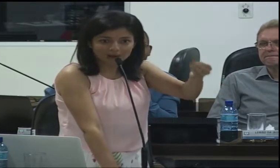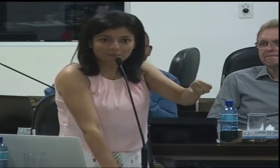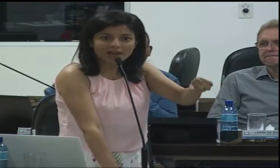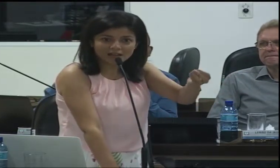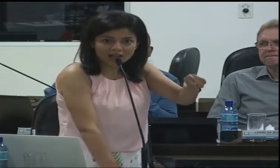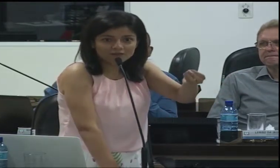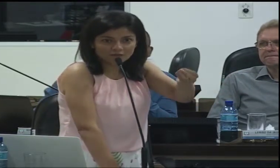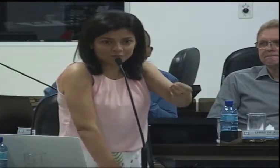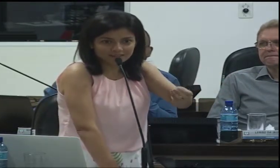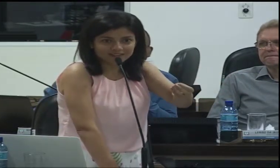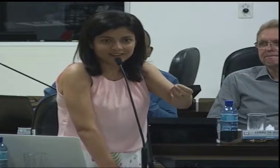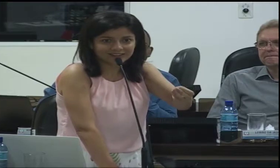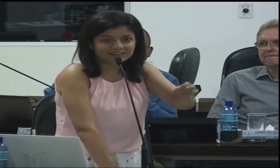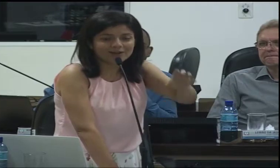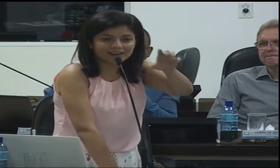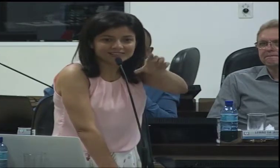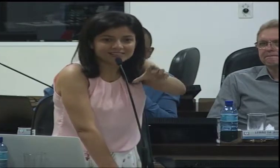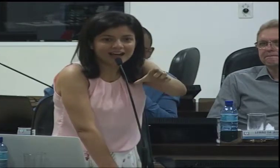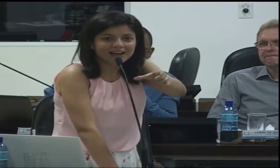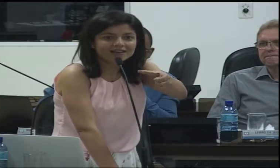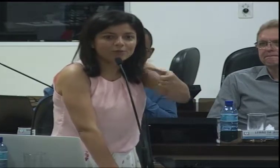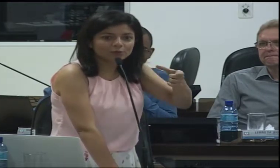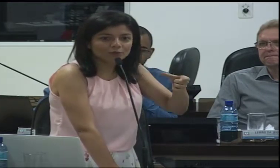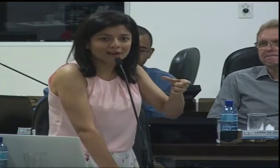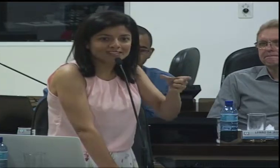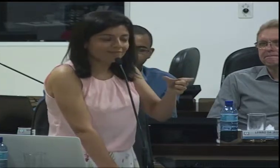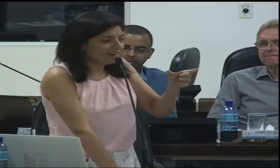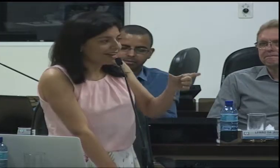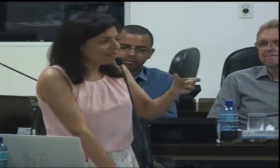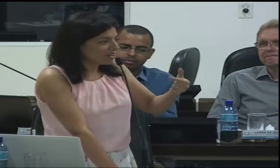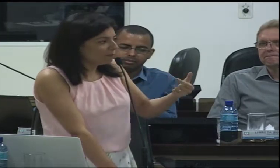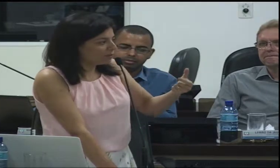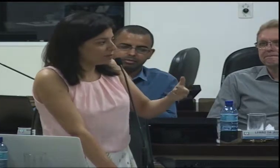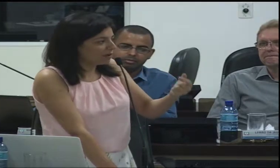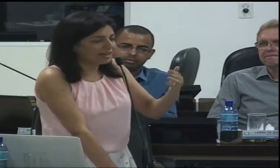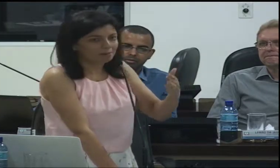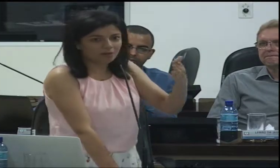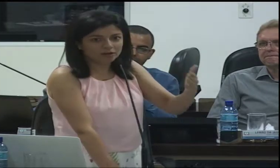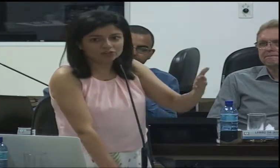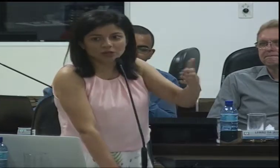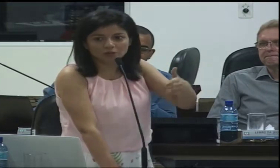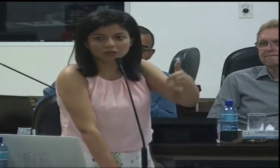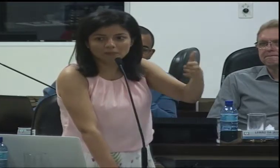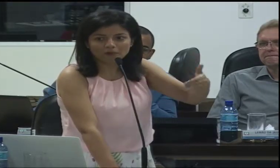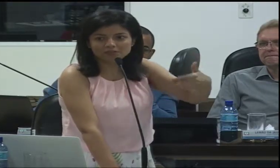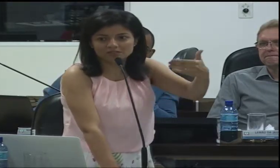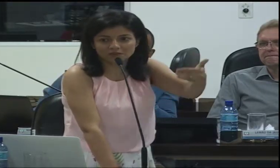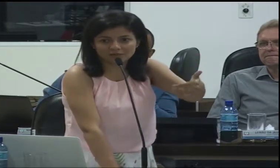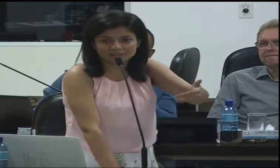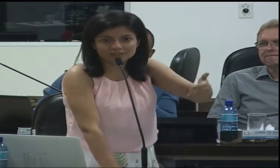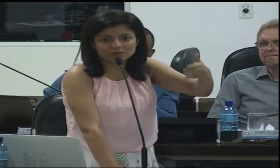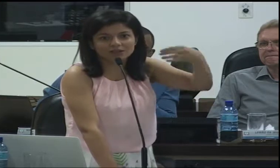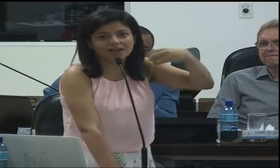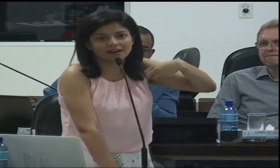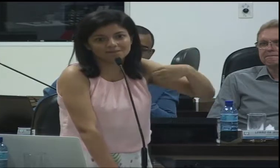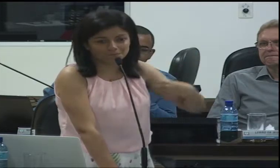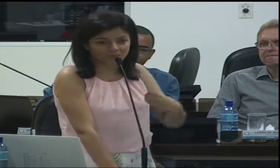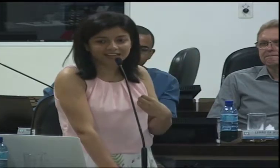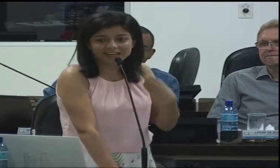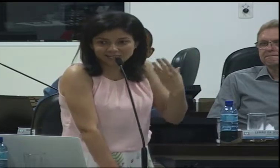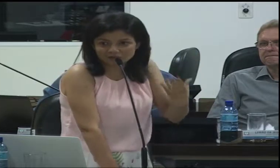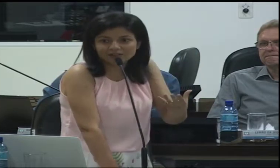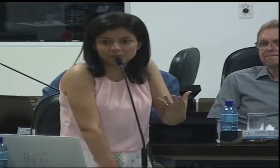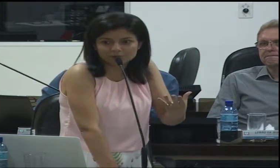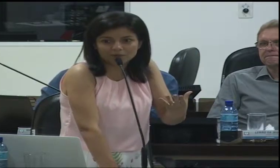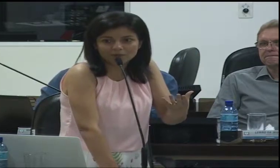está também envolvida. Então, ela está muito mais na qualidade da pessoa, que ela pode ou não pode desenvolver isso, ela vai